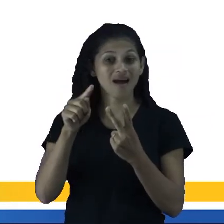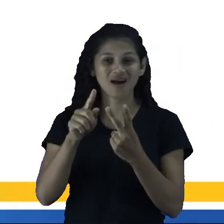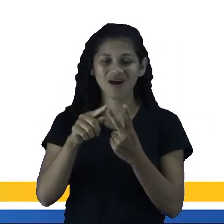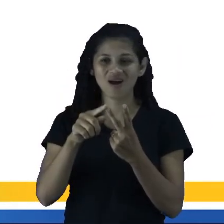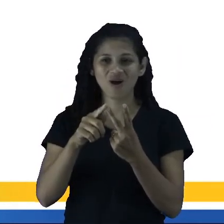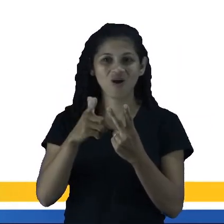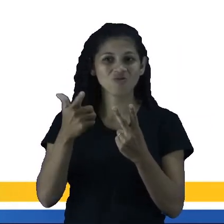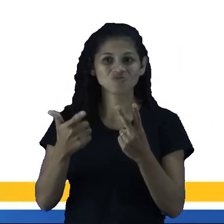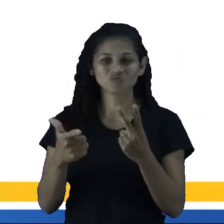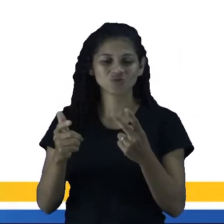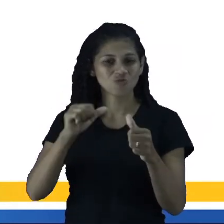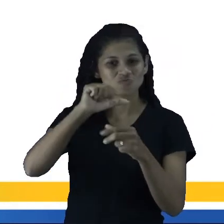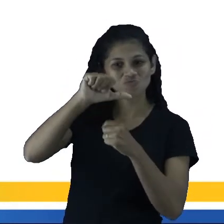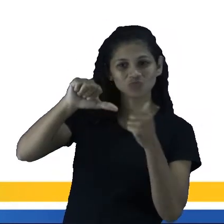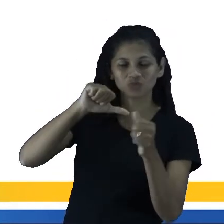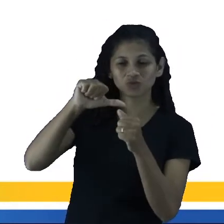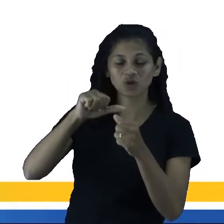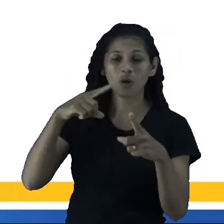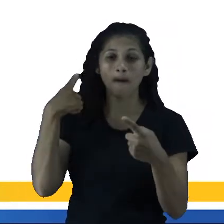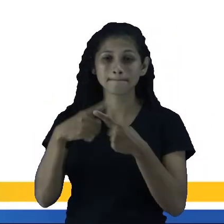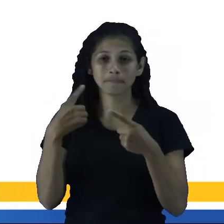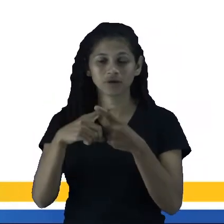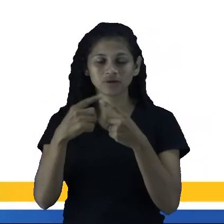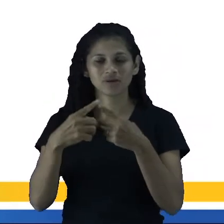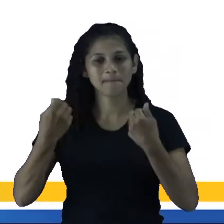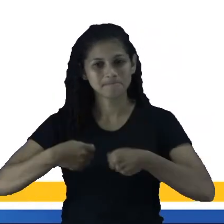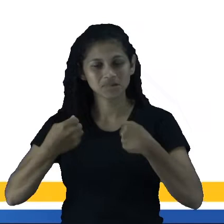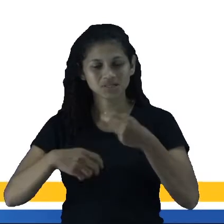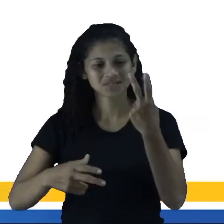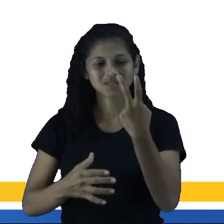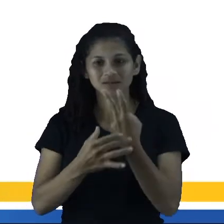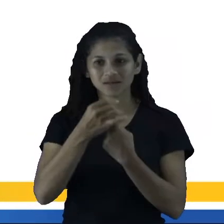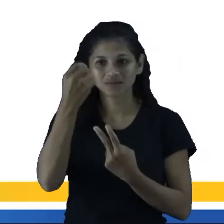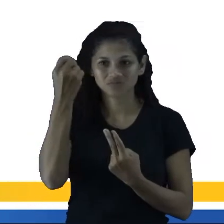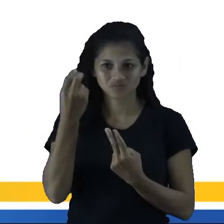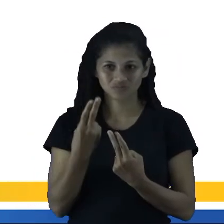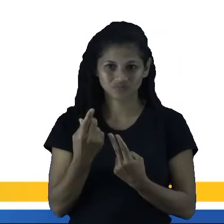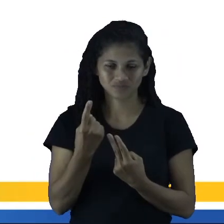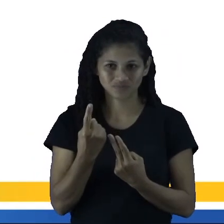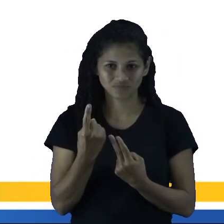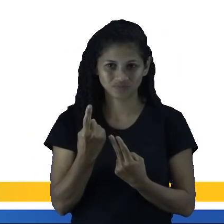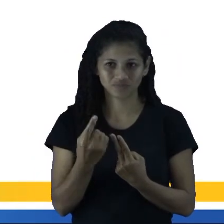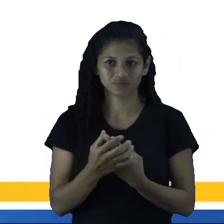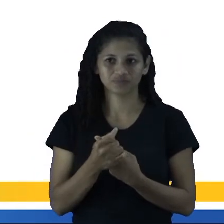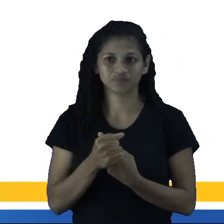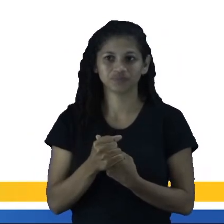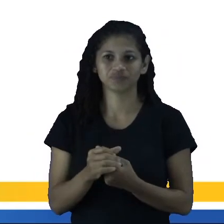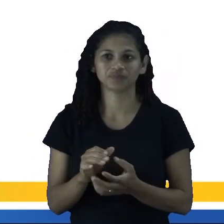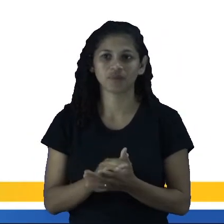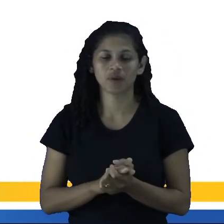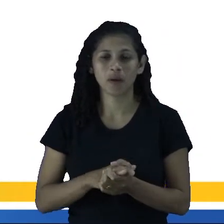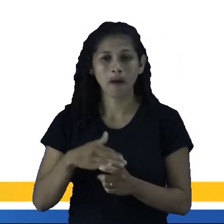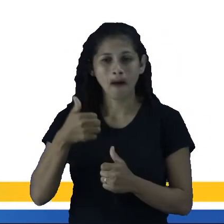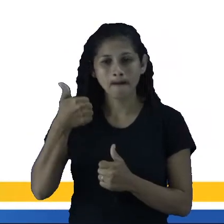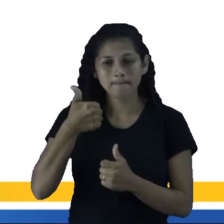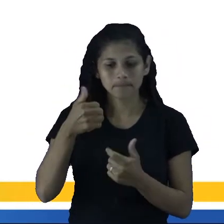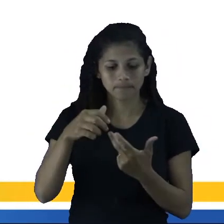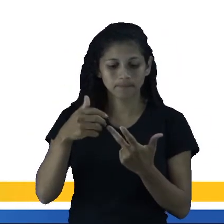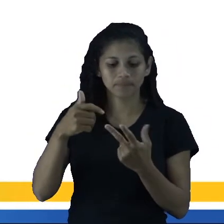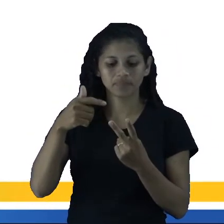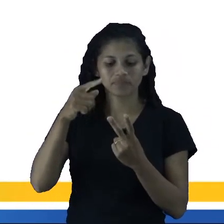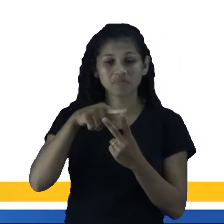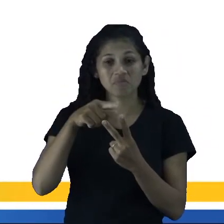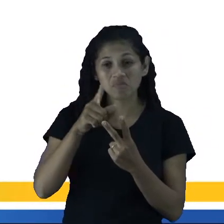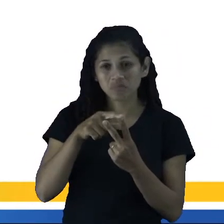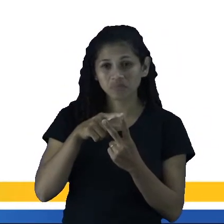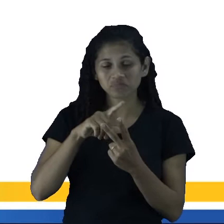está pedindo que deve ser nessa ordem, primeiro o A, depois o O. Se por acaso pedisse apenas que